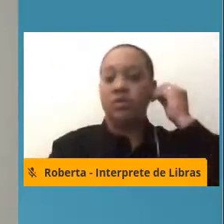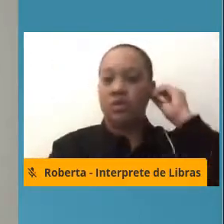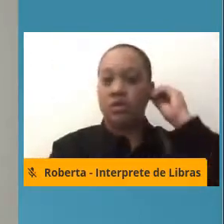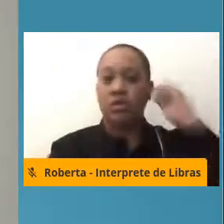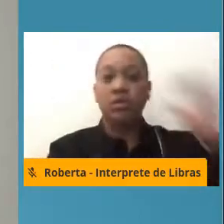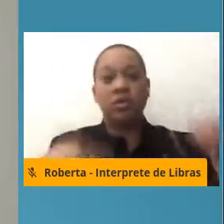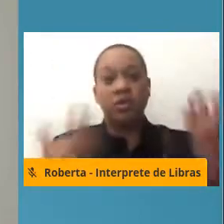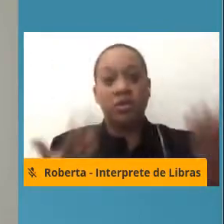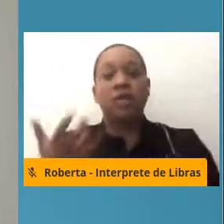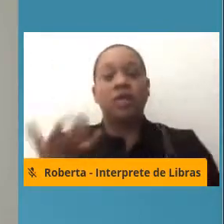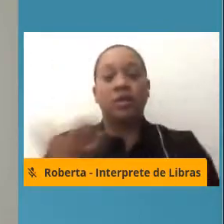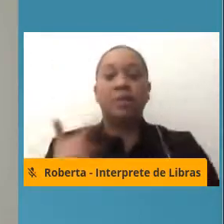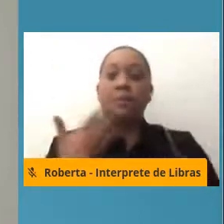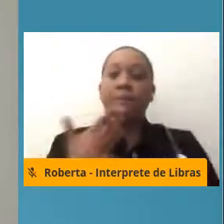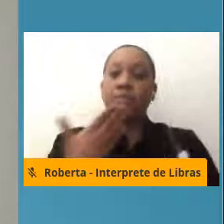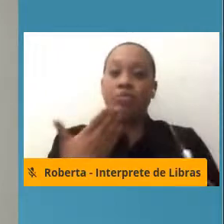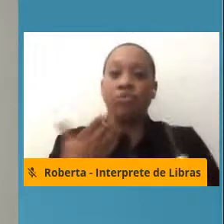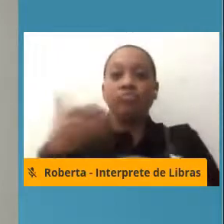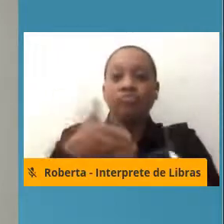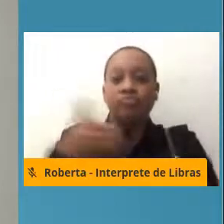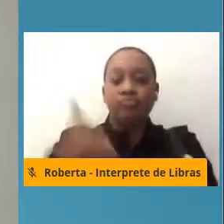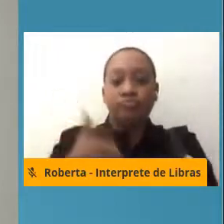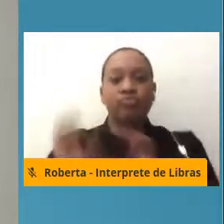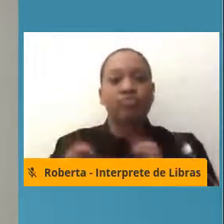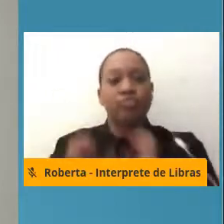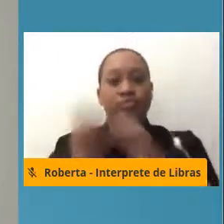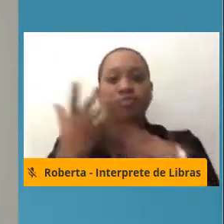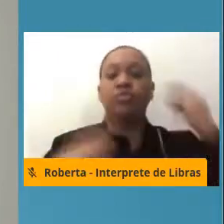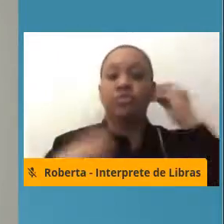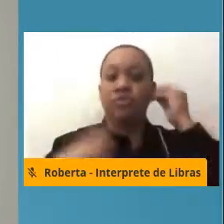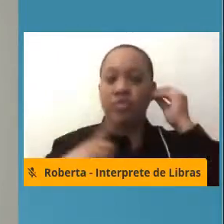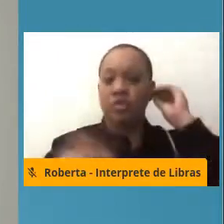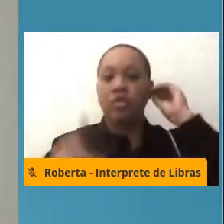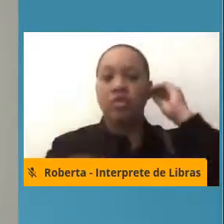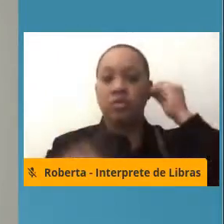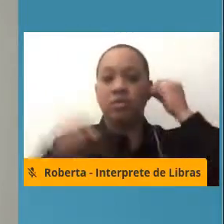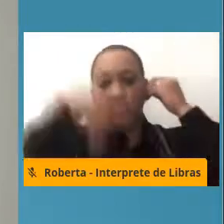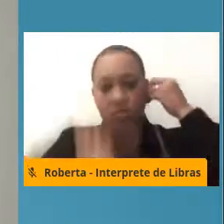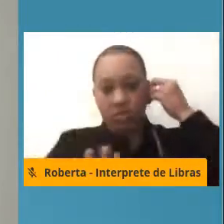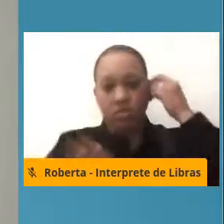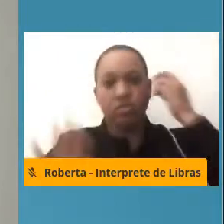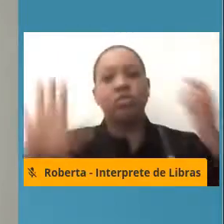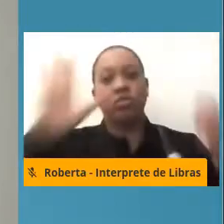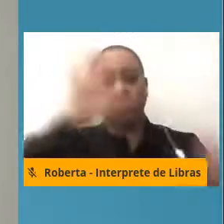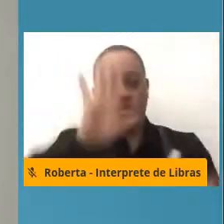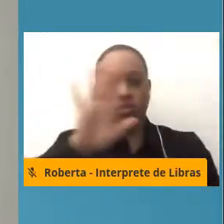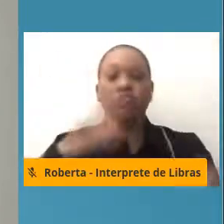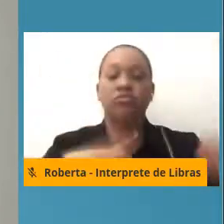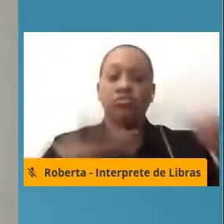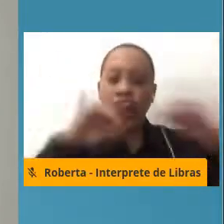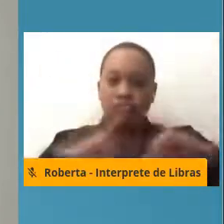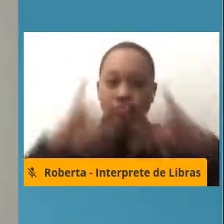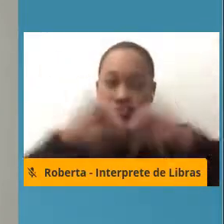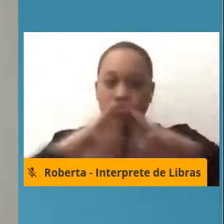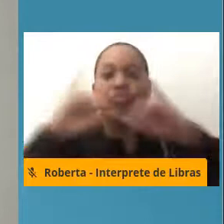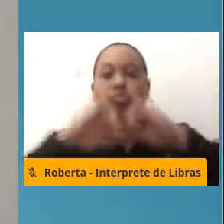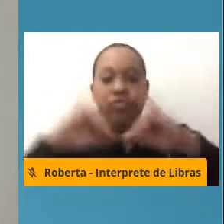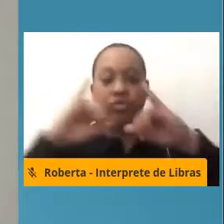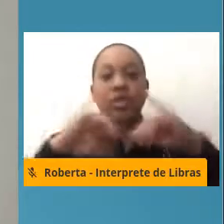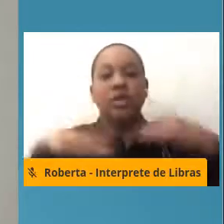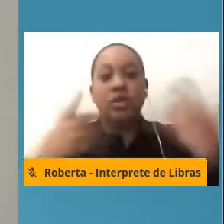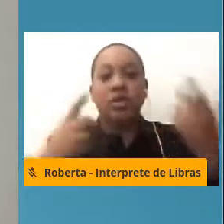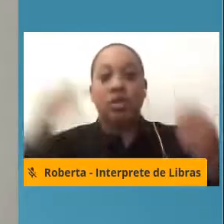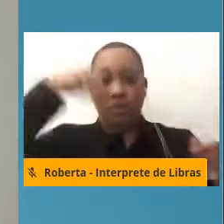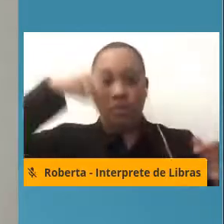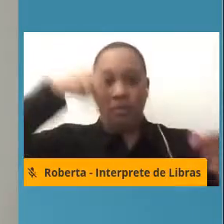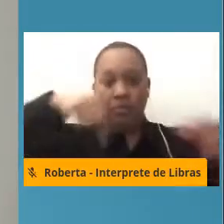prestigiar, porque aí a gente, além das cidades, a gente tem o evento também do Parque Nacional, porque a gente quer divulgar. Tá? A gente colocou aí embaixo,